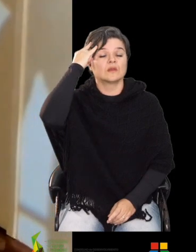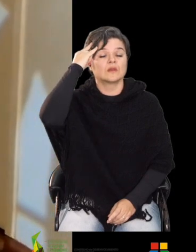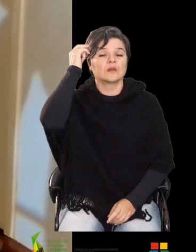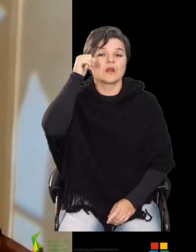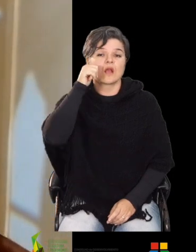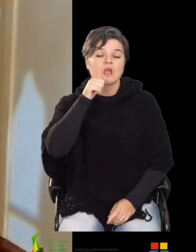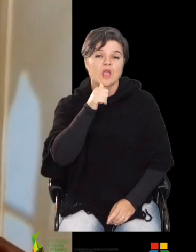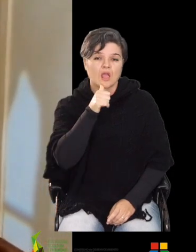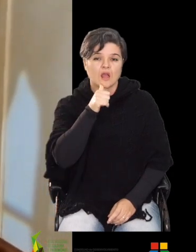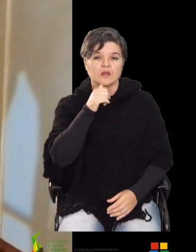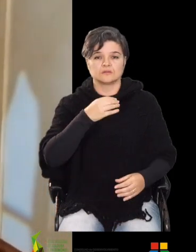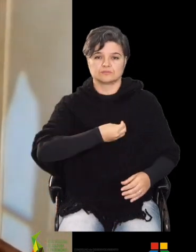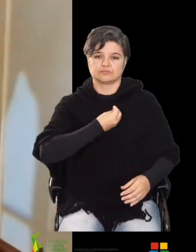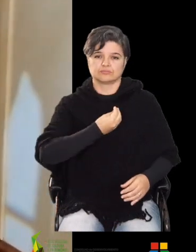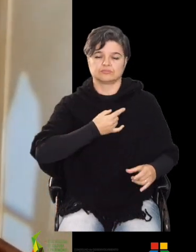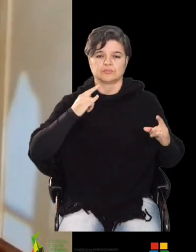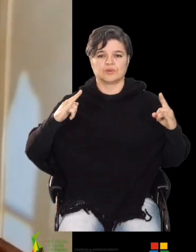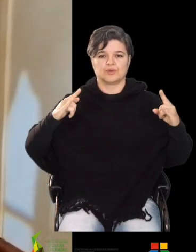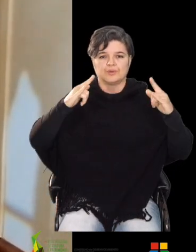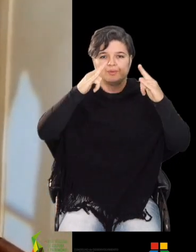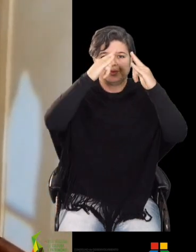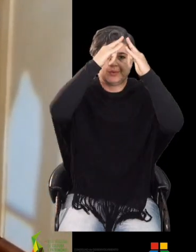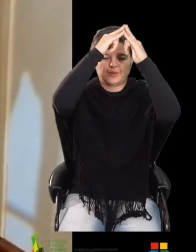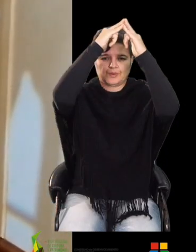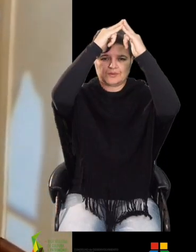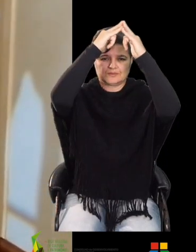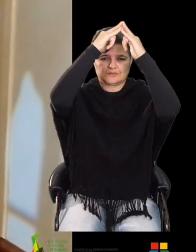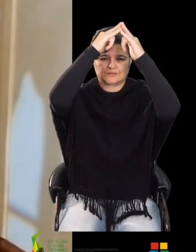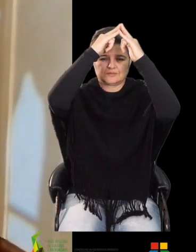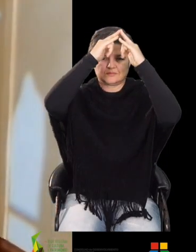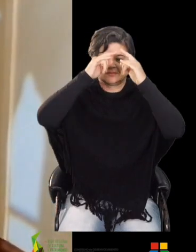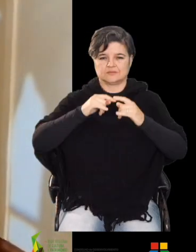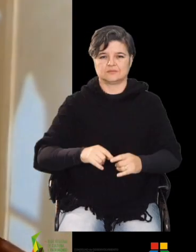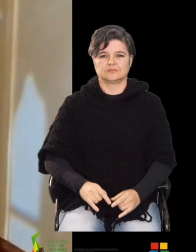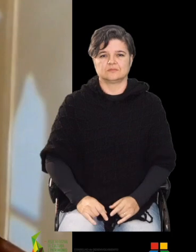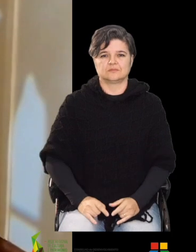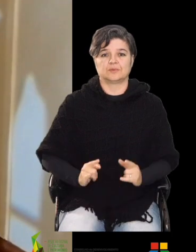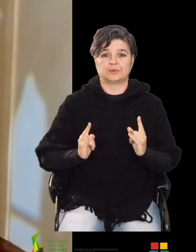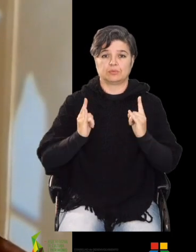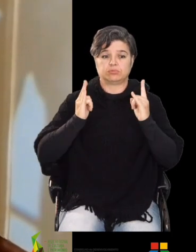e como fazer enorme torce